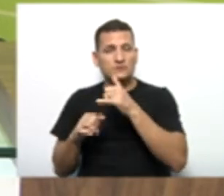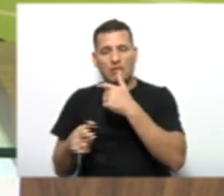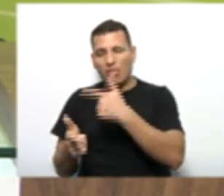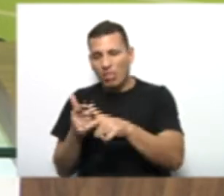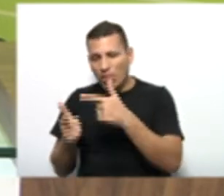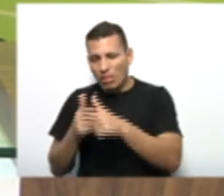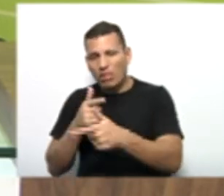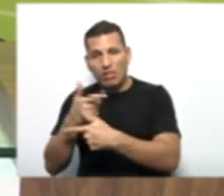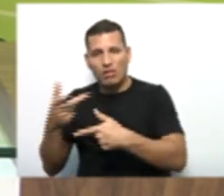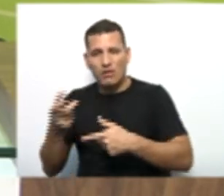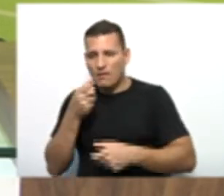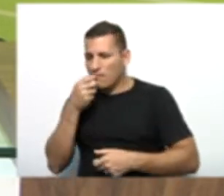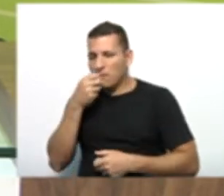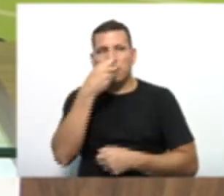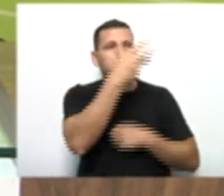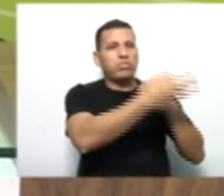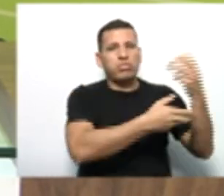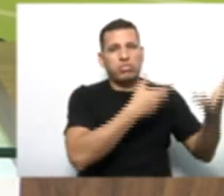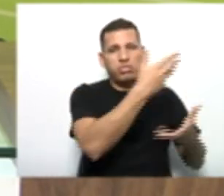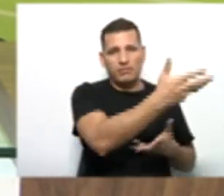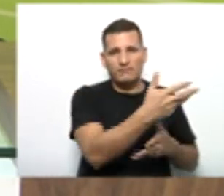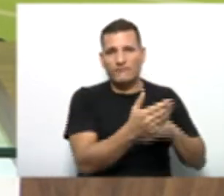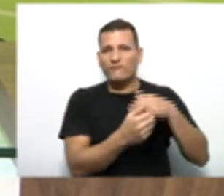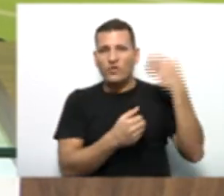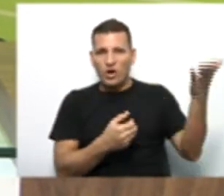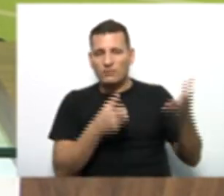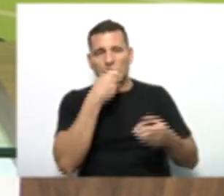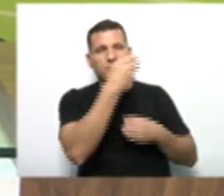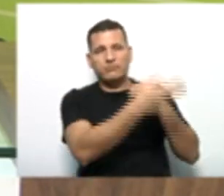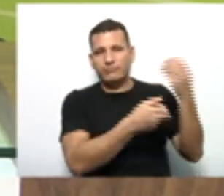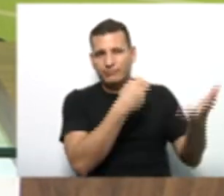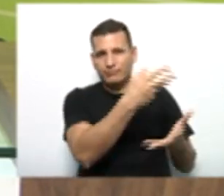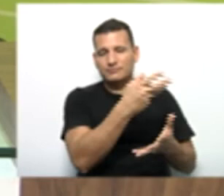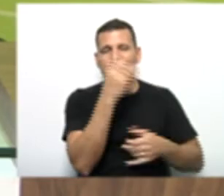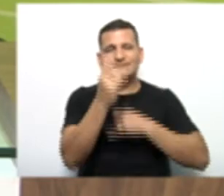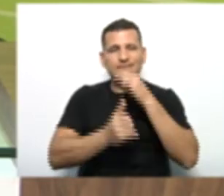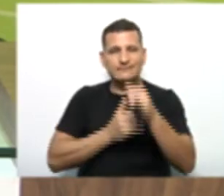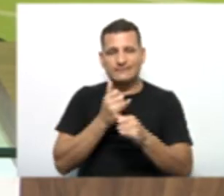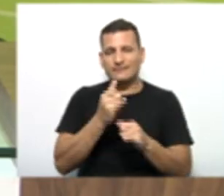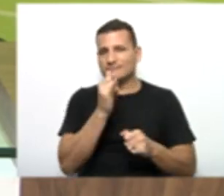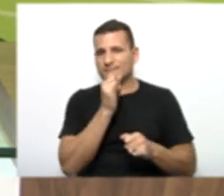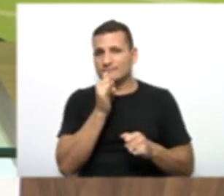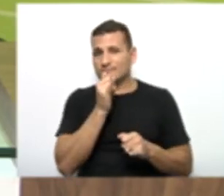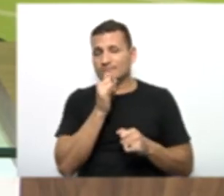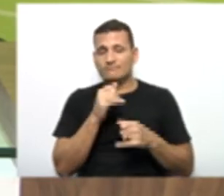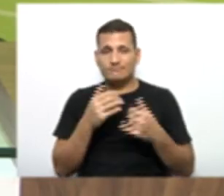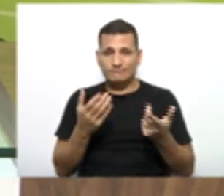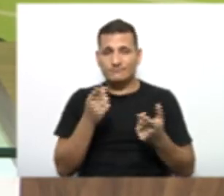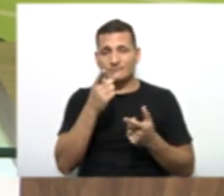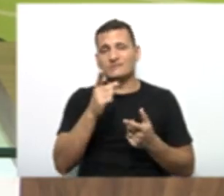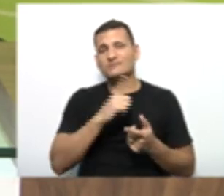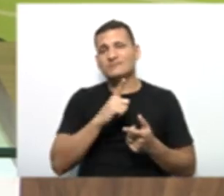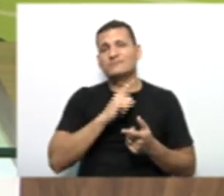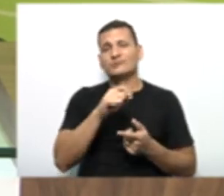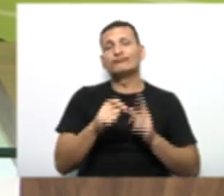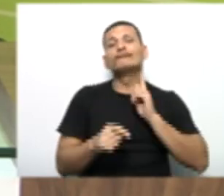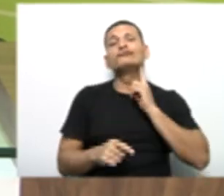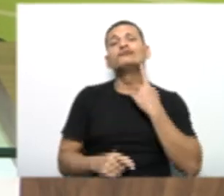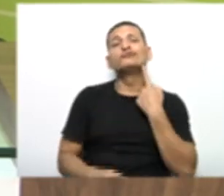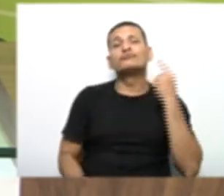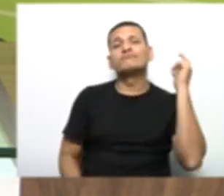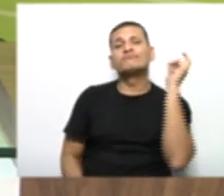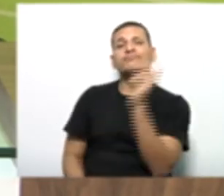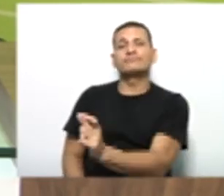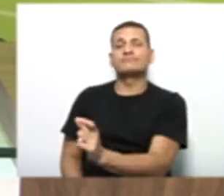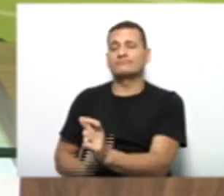todos os problemas da empresa que você faz parte para uma rede social, por exemplo, você vai estar manchando a imagem da